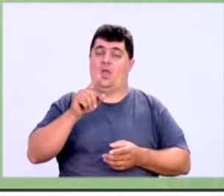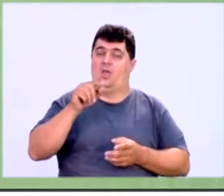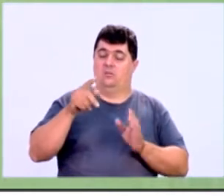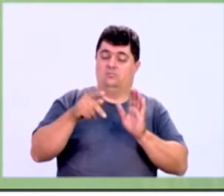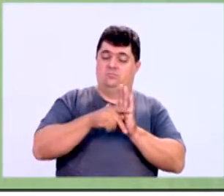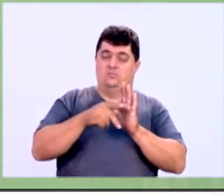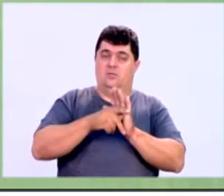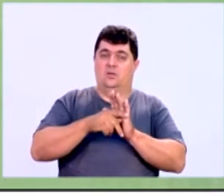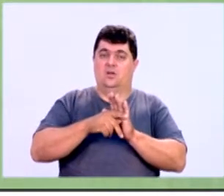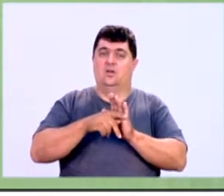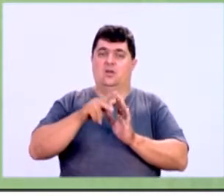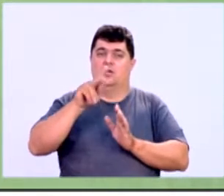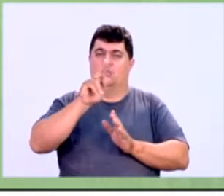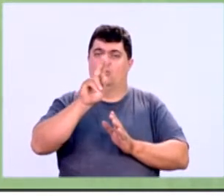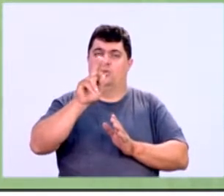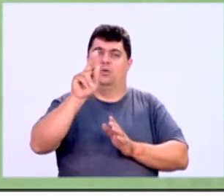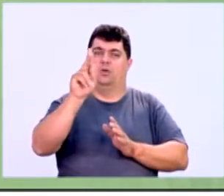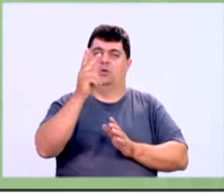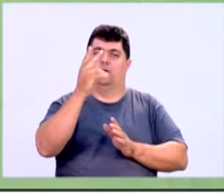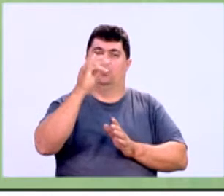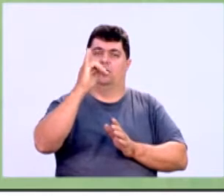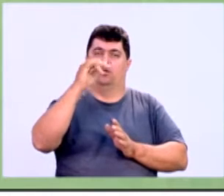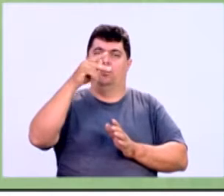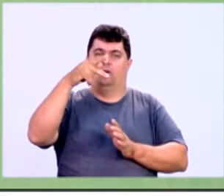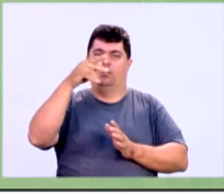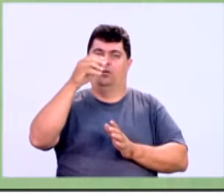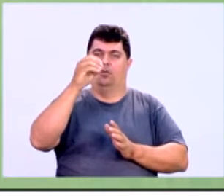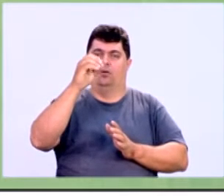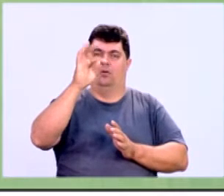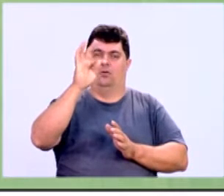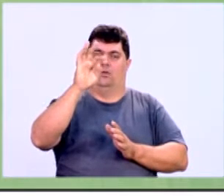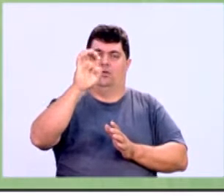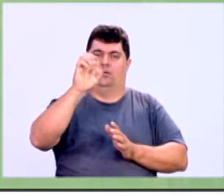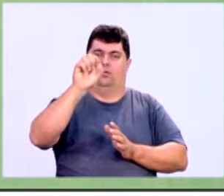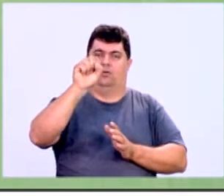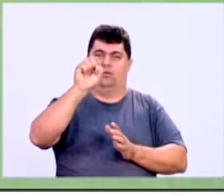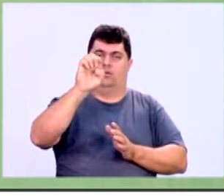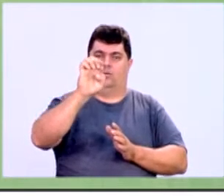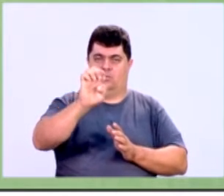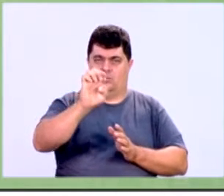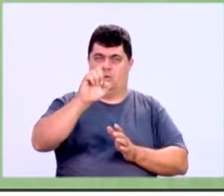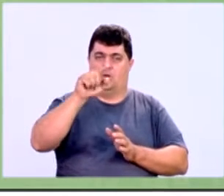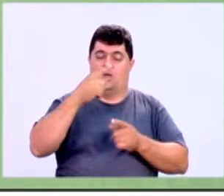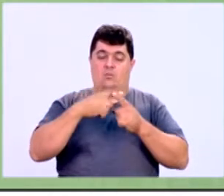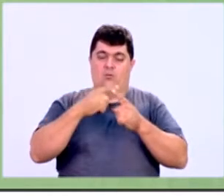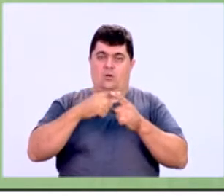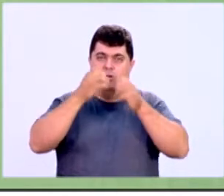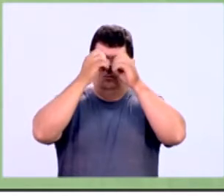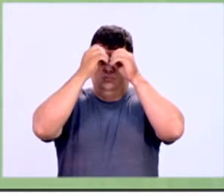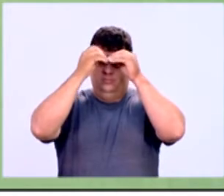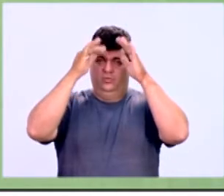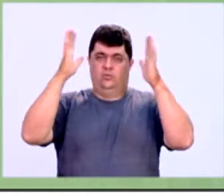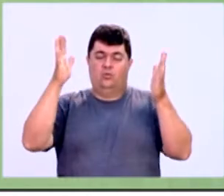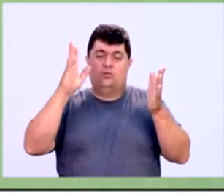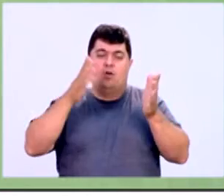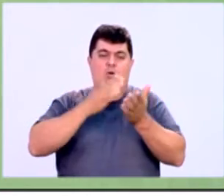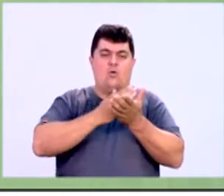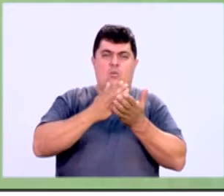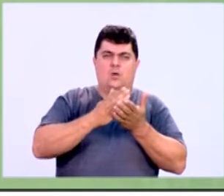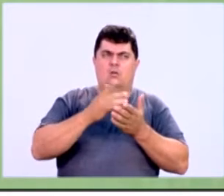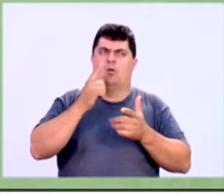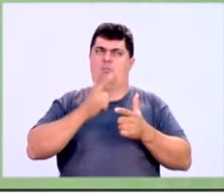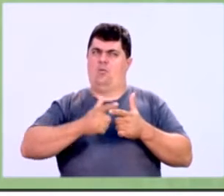de hipótese da pesquisa, que são vertentes em que ele abrirá o seu conhecimento. Será que o